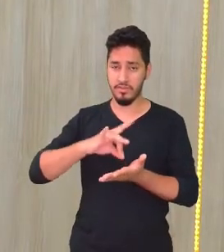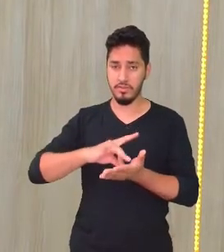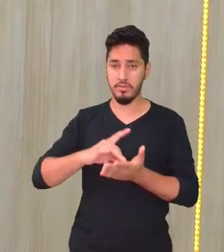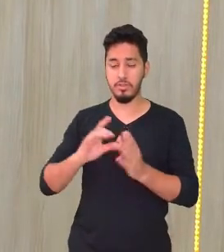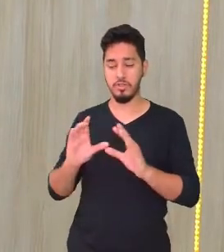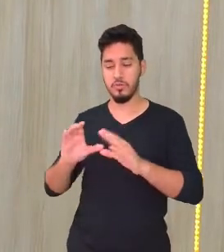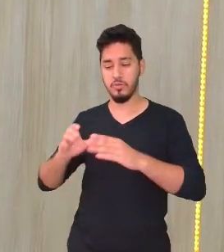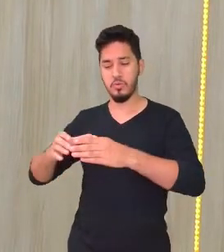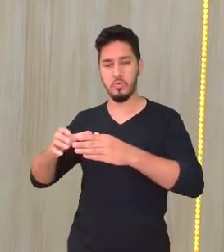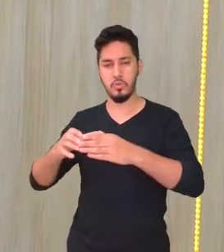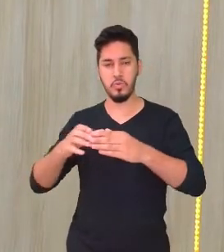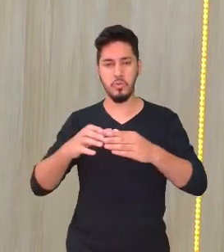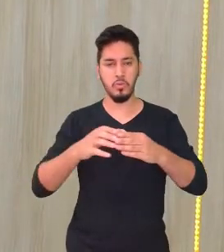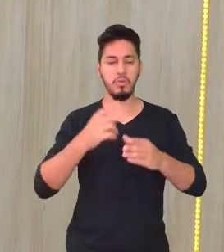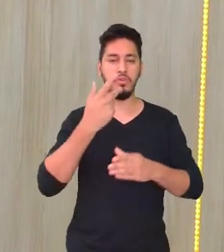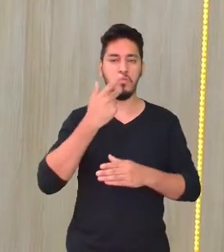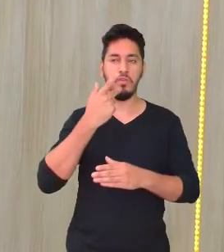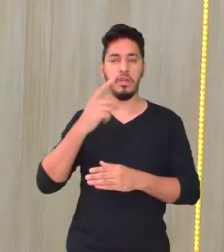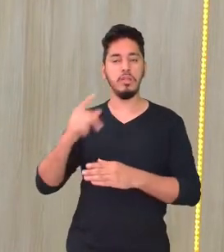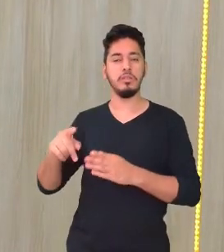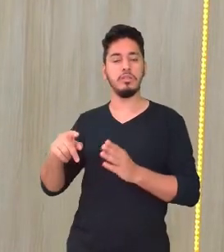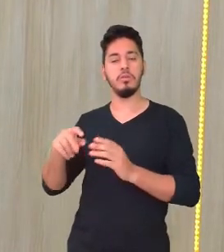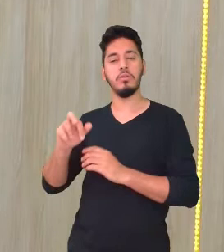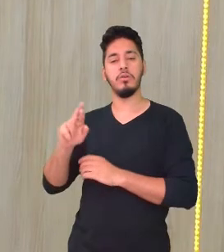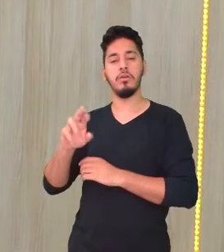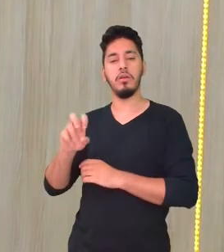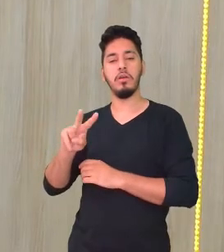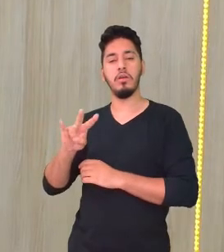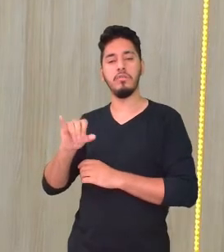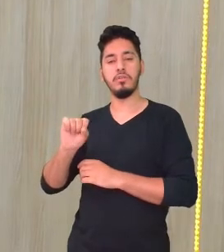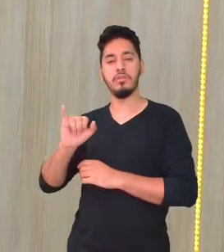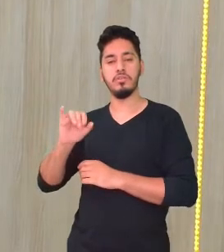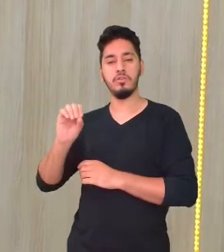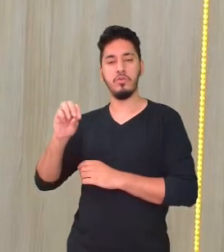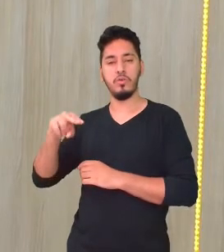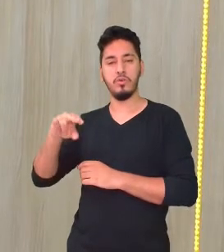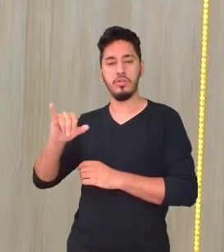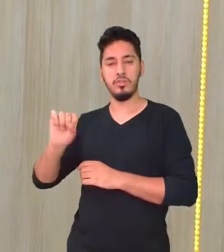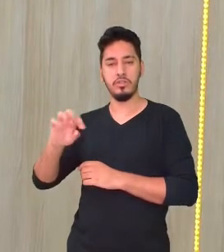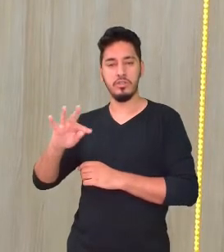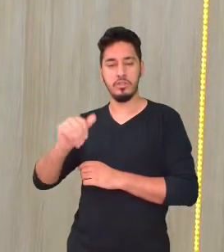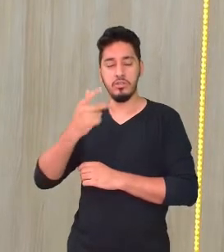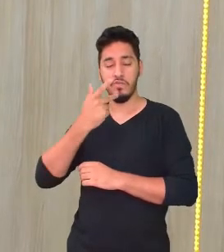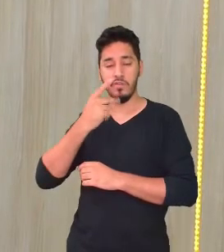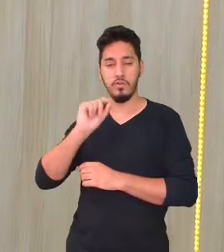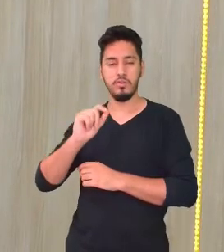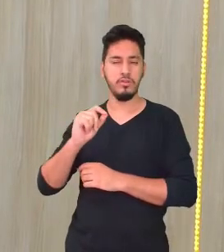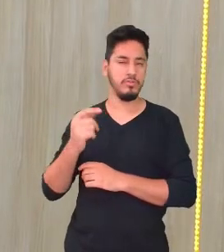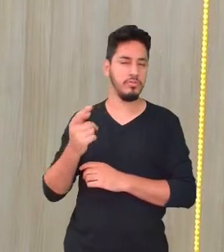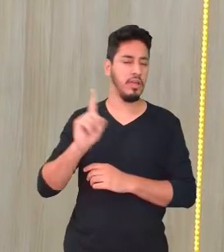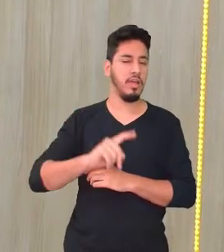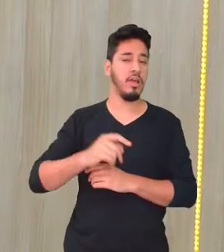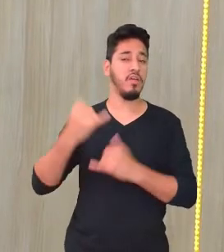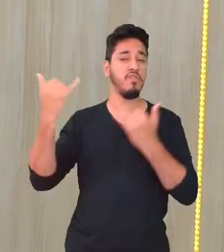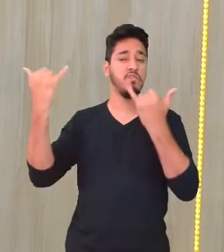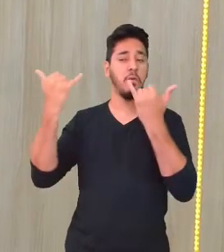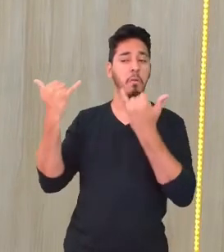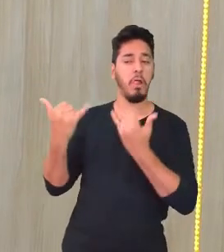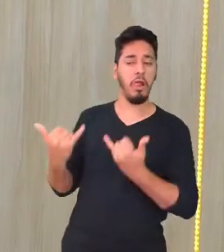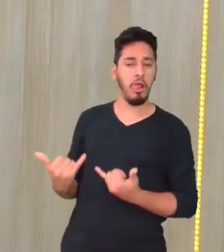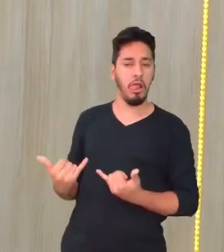grupos ditos revisionistas têm trazido é aquilo que a gente chama, né, de